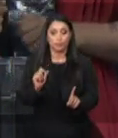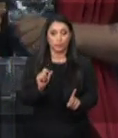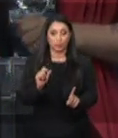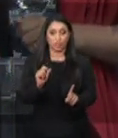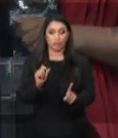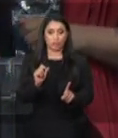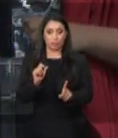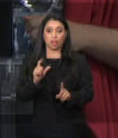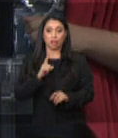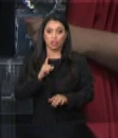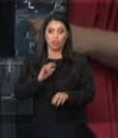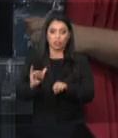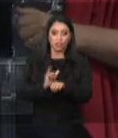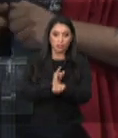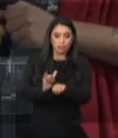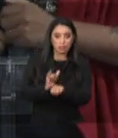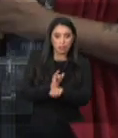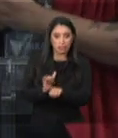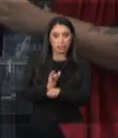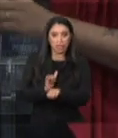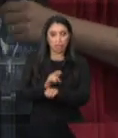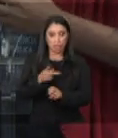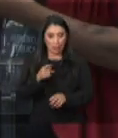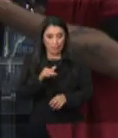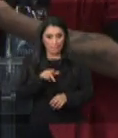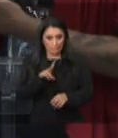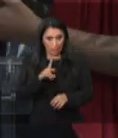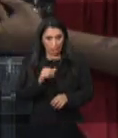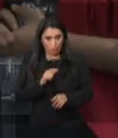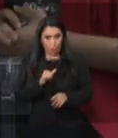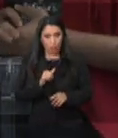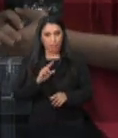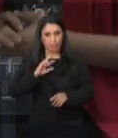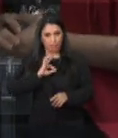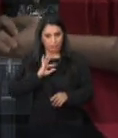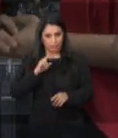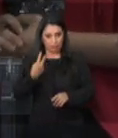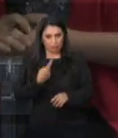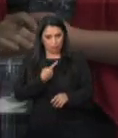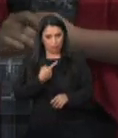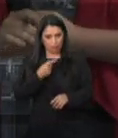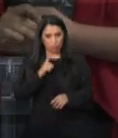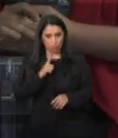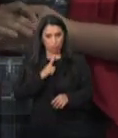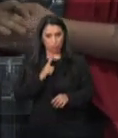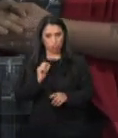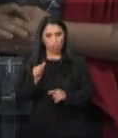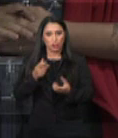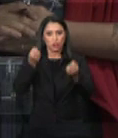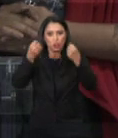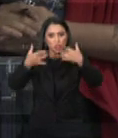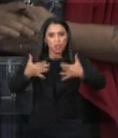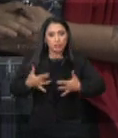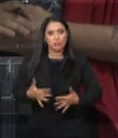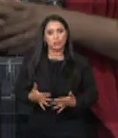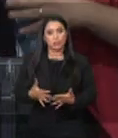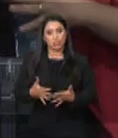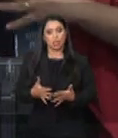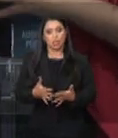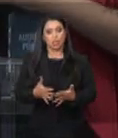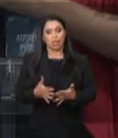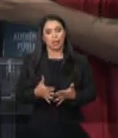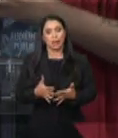incômodo que era a estratégia de sobrevivência da Paula eu queria trazer uma contribuição para esse debate aqui no DF